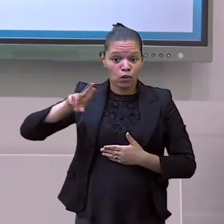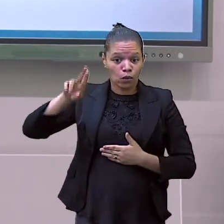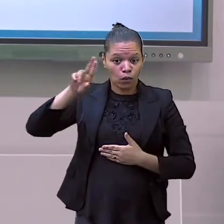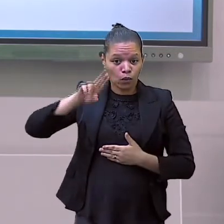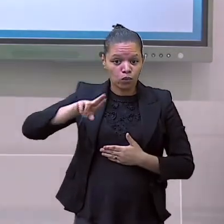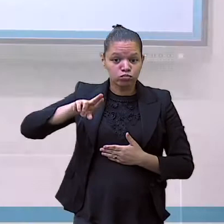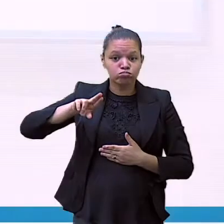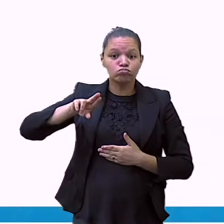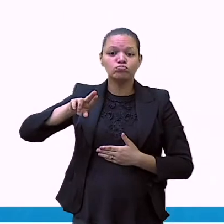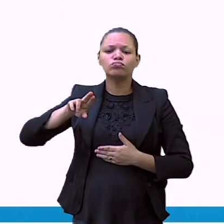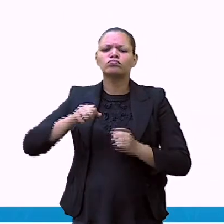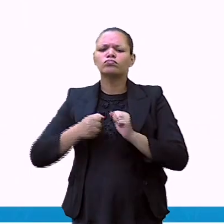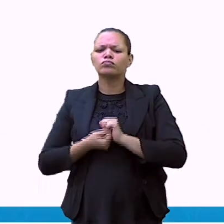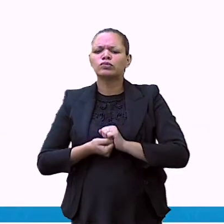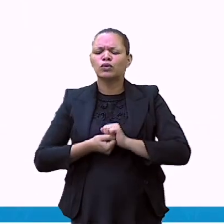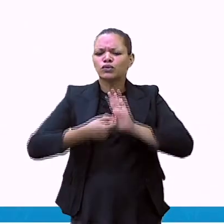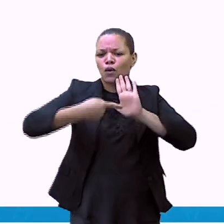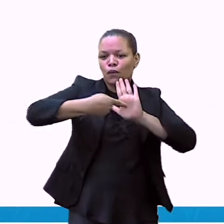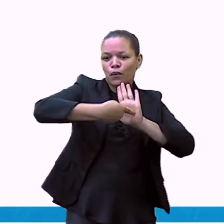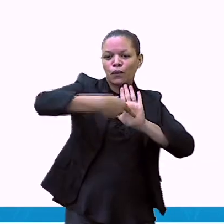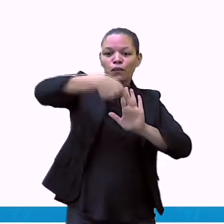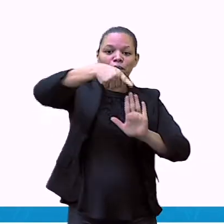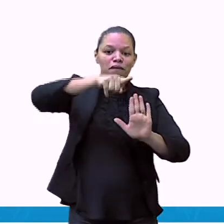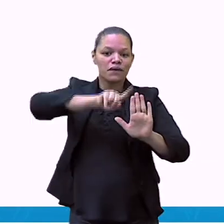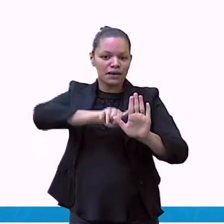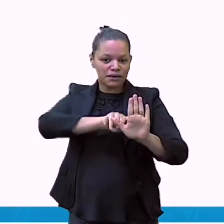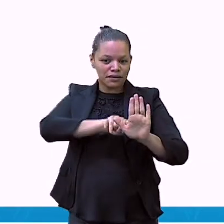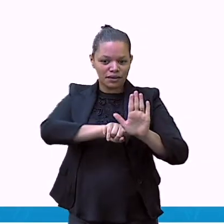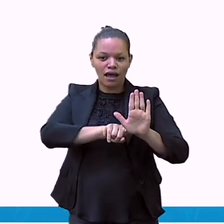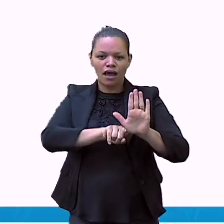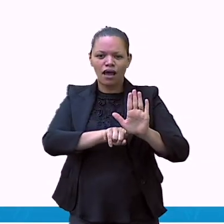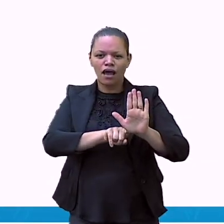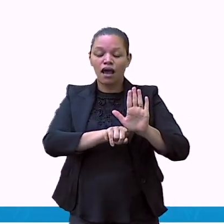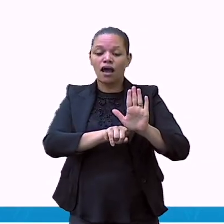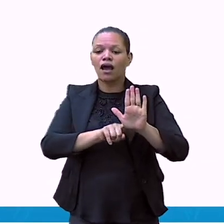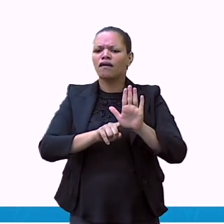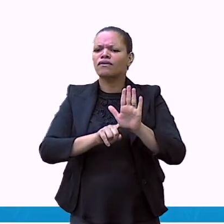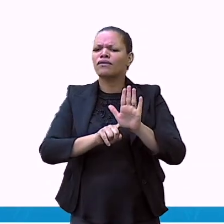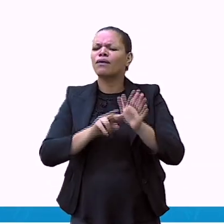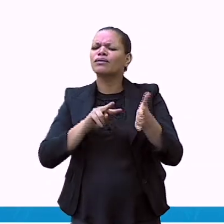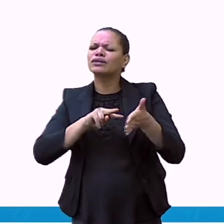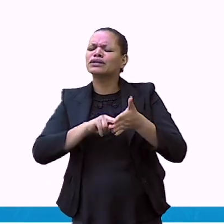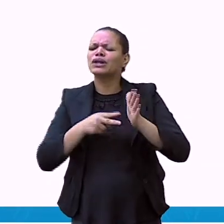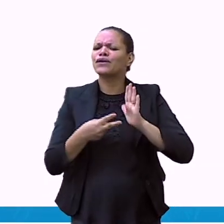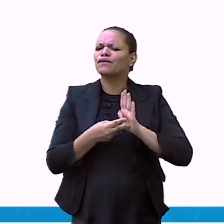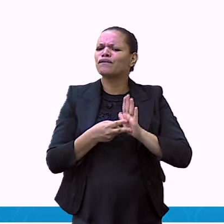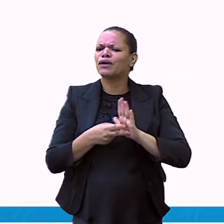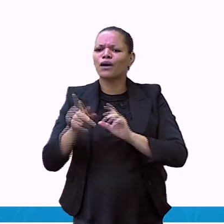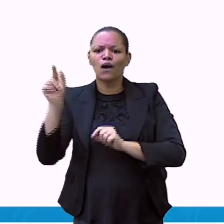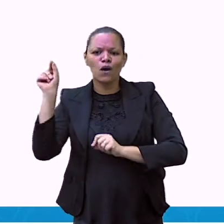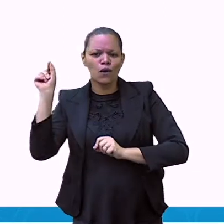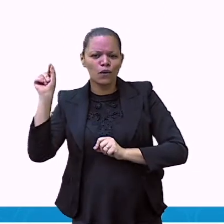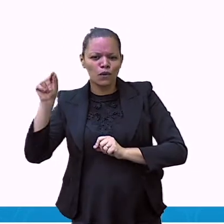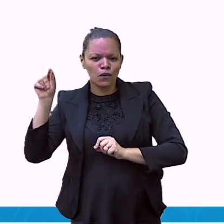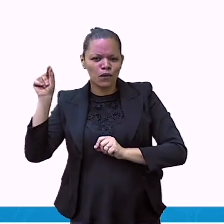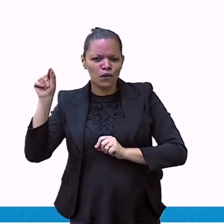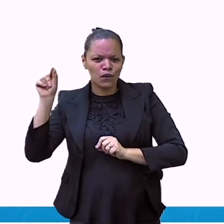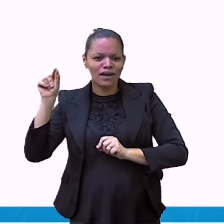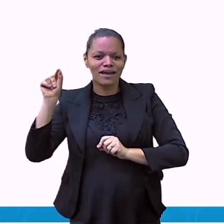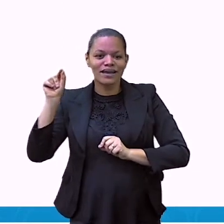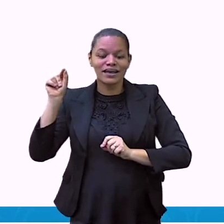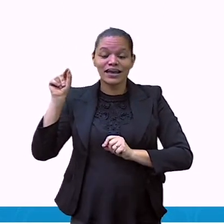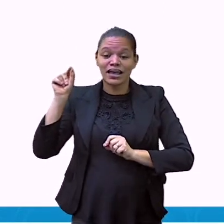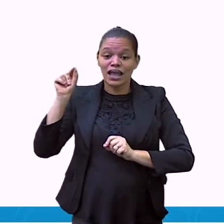é uma metáfora? É uma figura de linguagem que faz a transferência do nome de uma